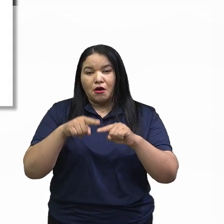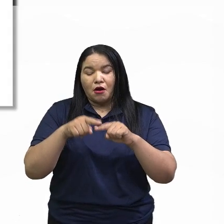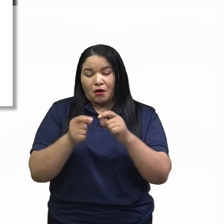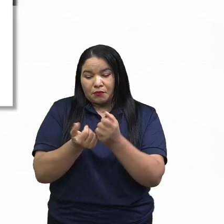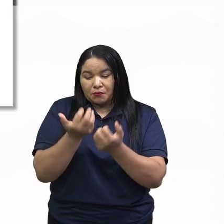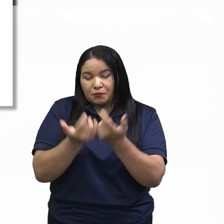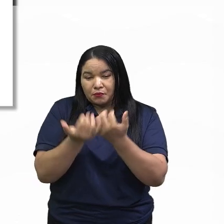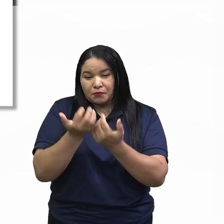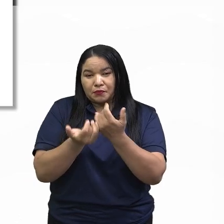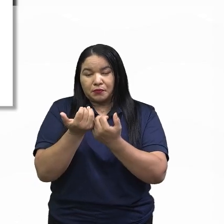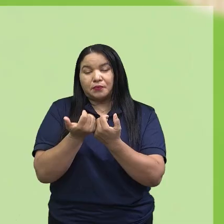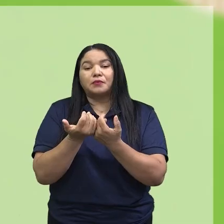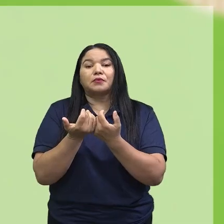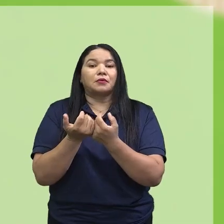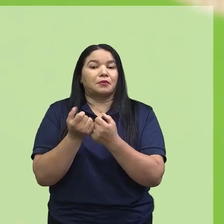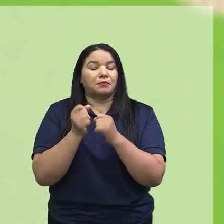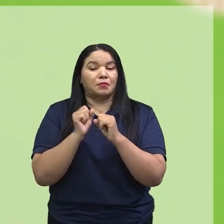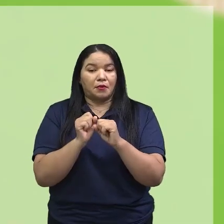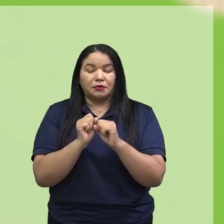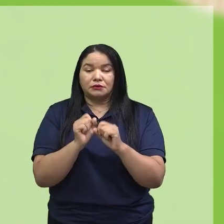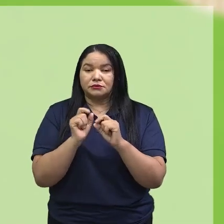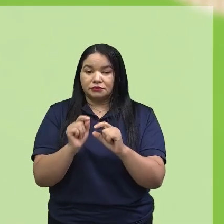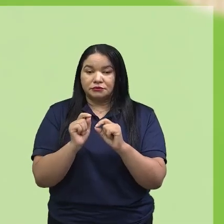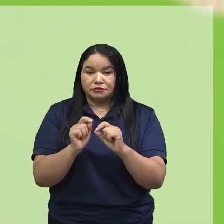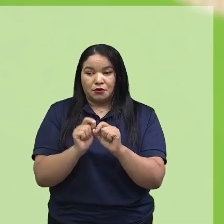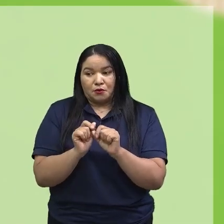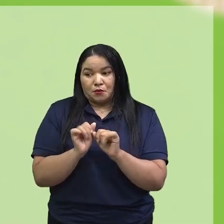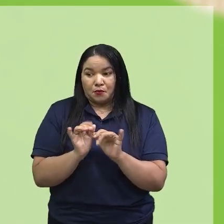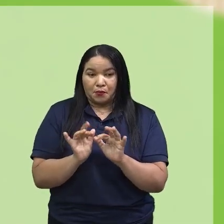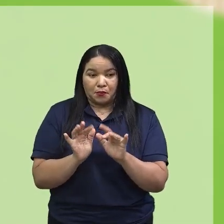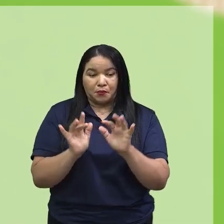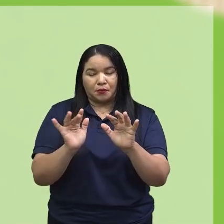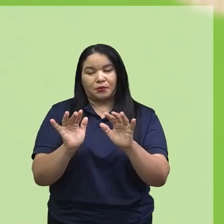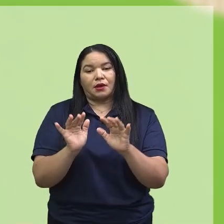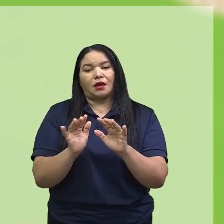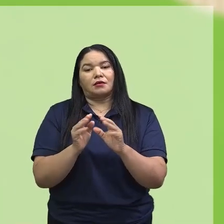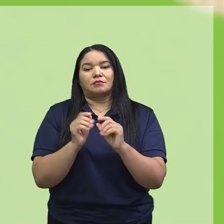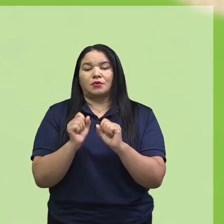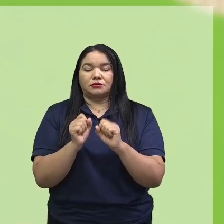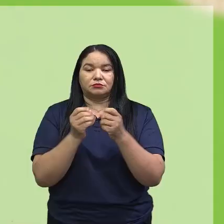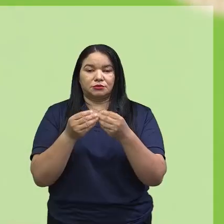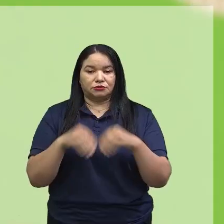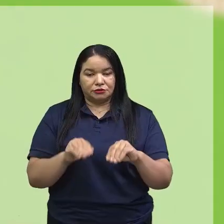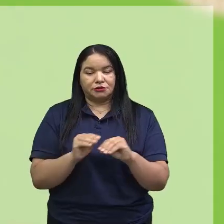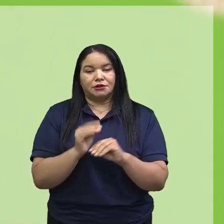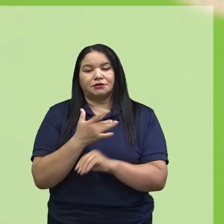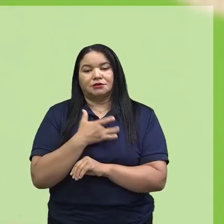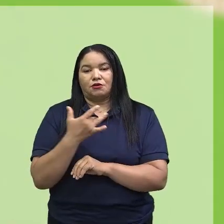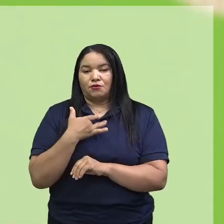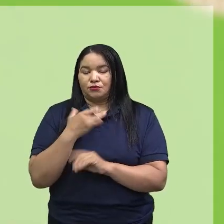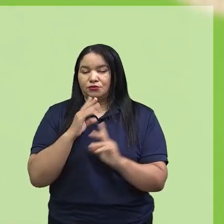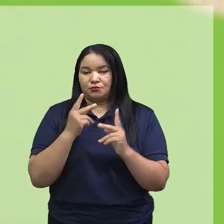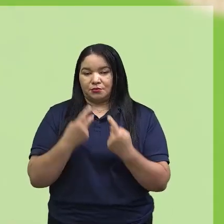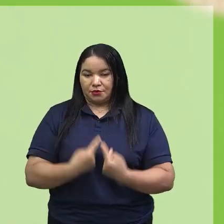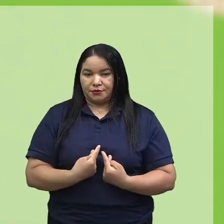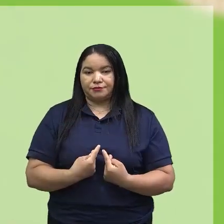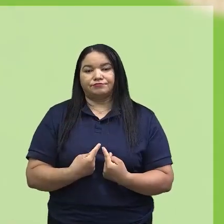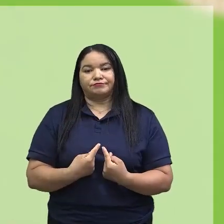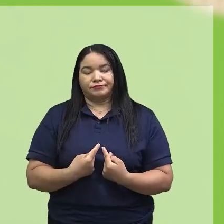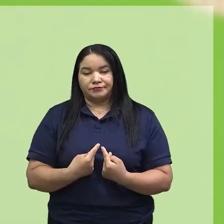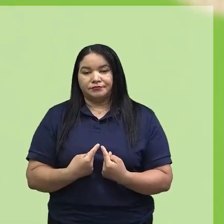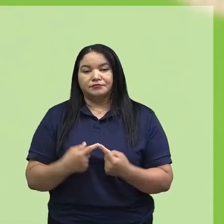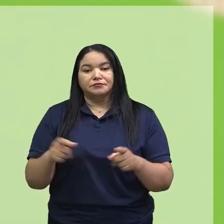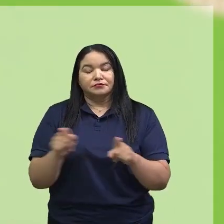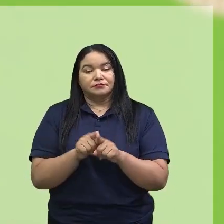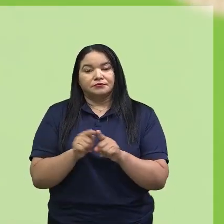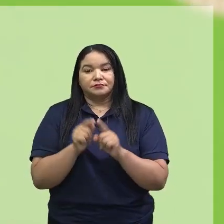queima dessa biomassa, elas podem comprometer, né, aí a saúde humana, né, e